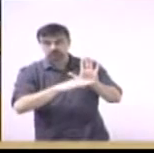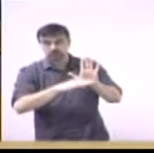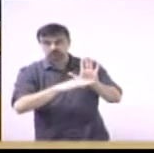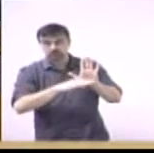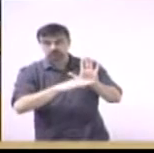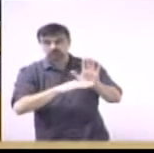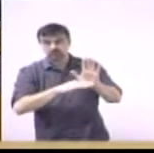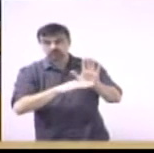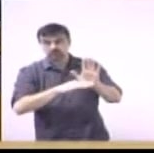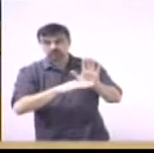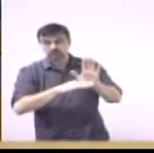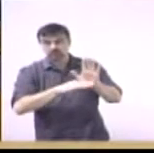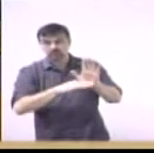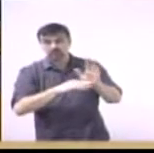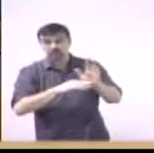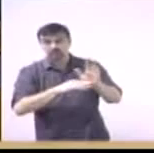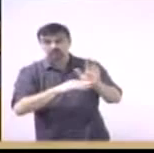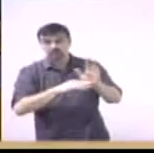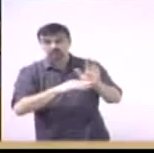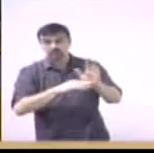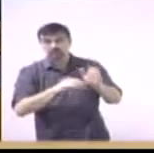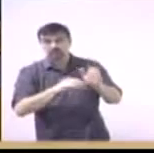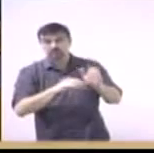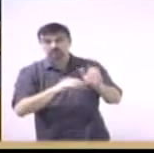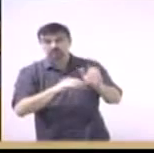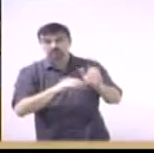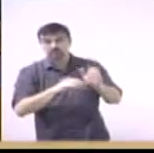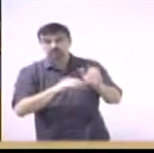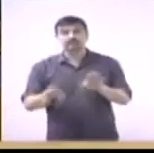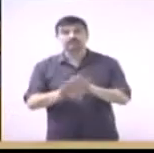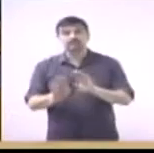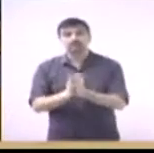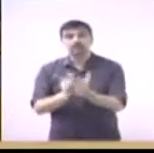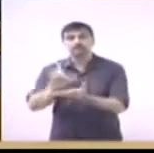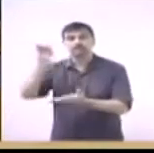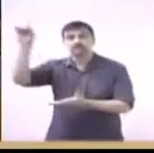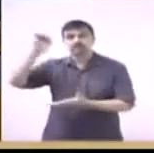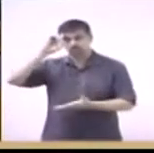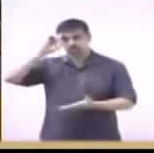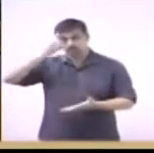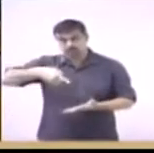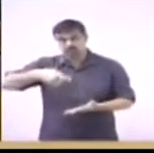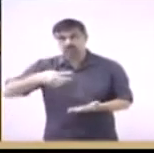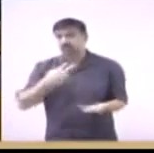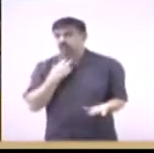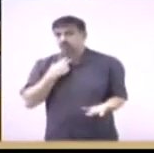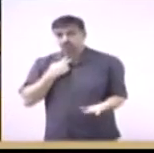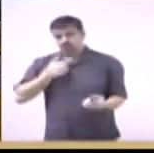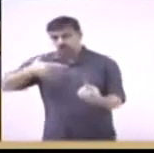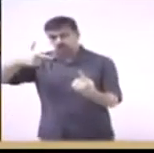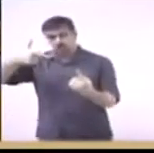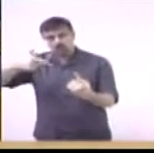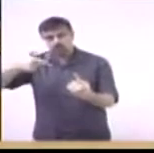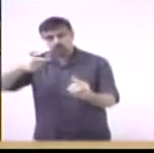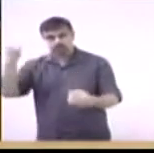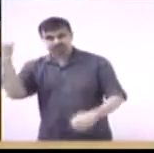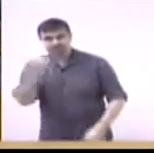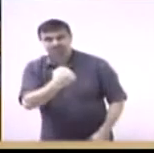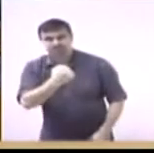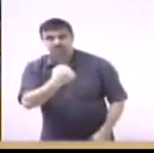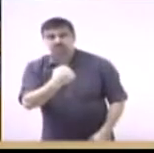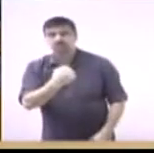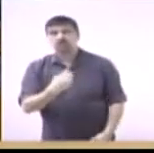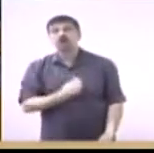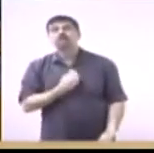tudo. Fugindo a isso, tem a lei do mandamento, da lei de Deus, né? Que você não pode matar, você não tem o direito de tirar a vida de